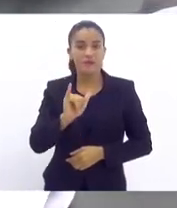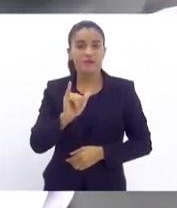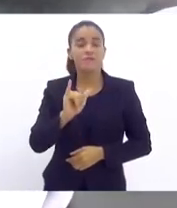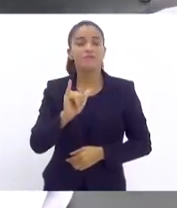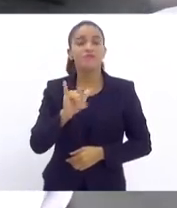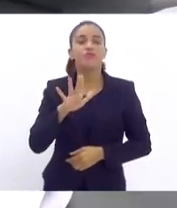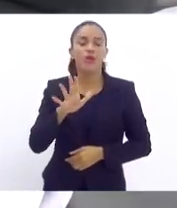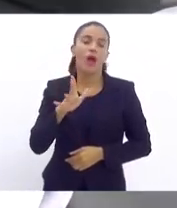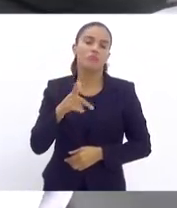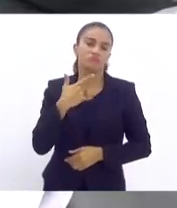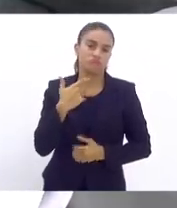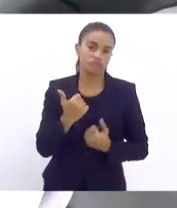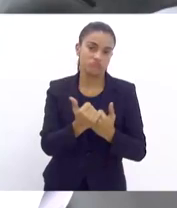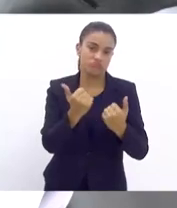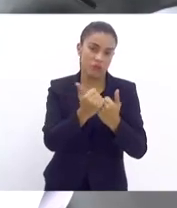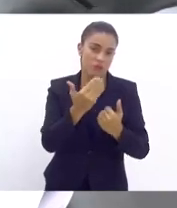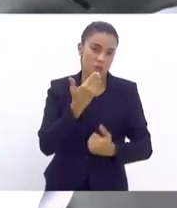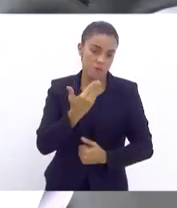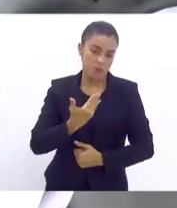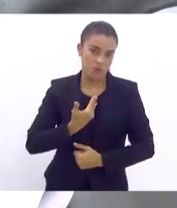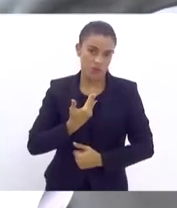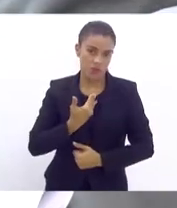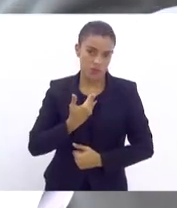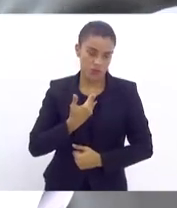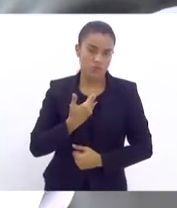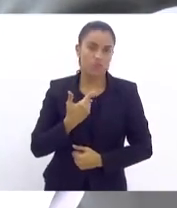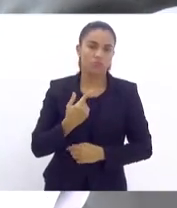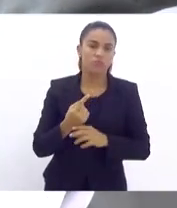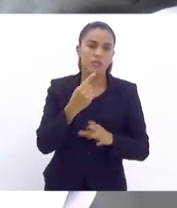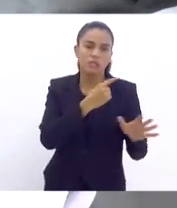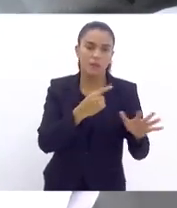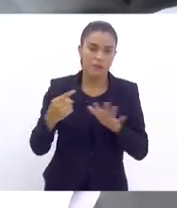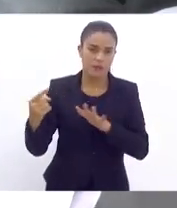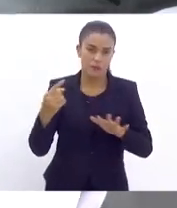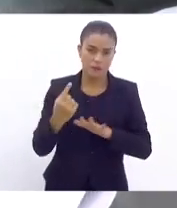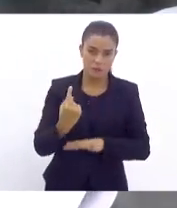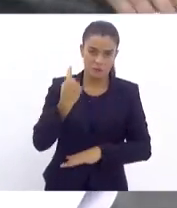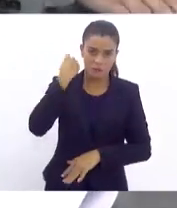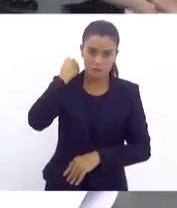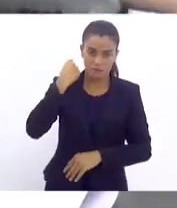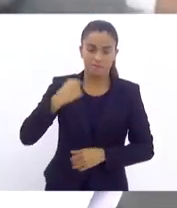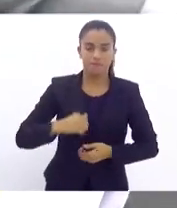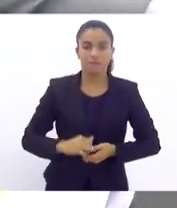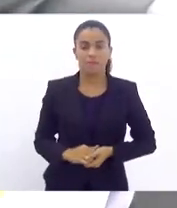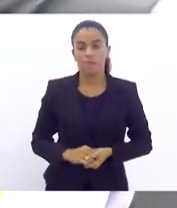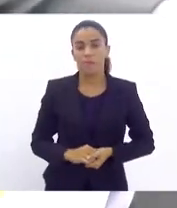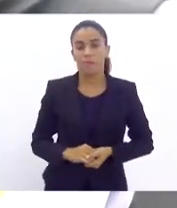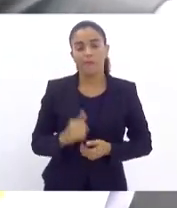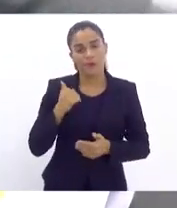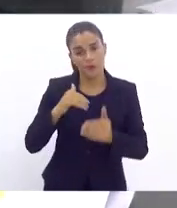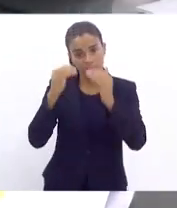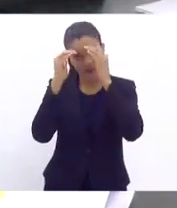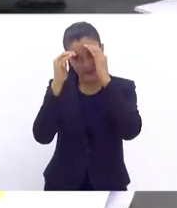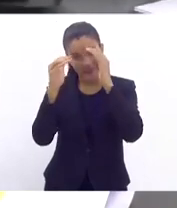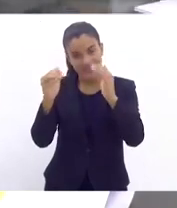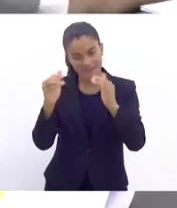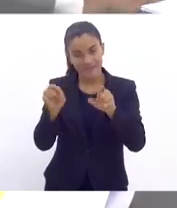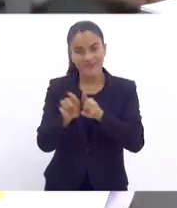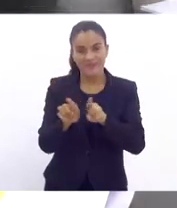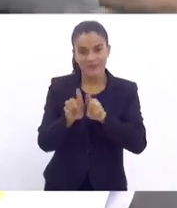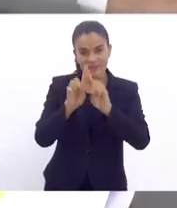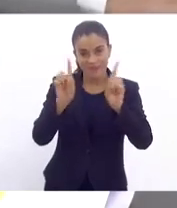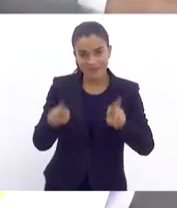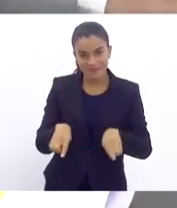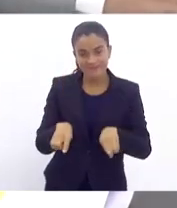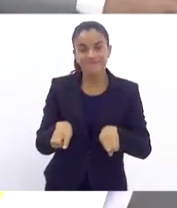do degase e foi um pedido que ele havia feito na última sessão E aí respeitando não só os servidores aí mas